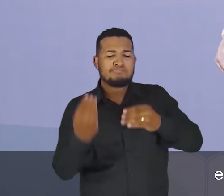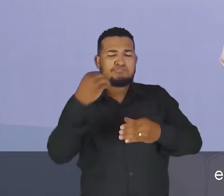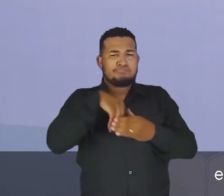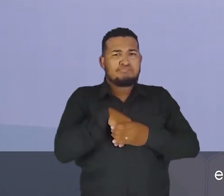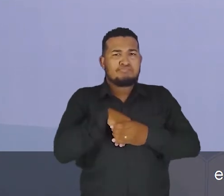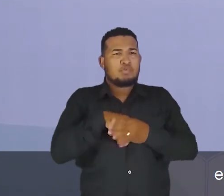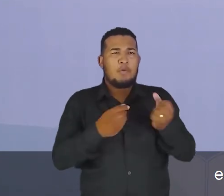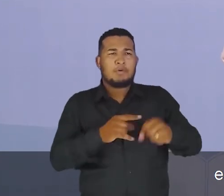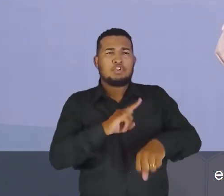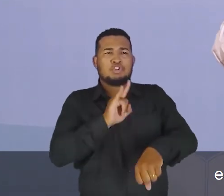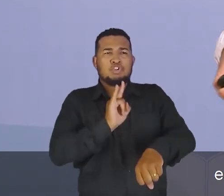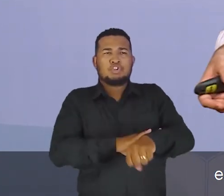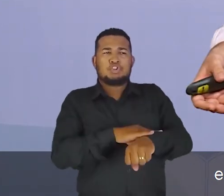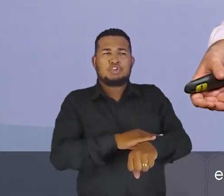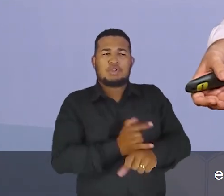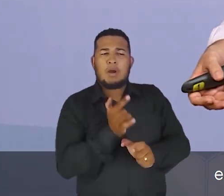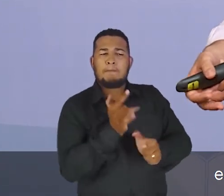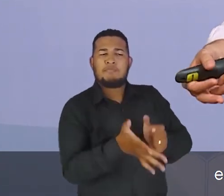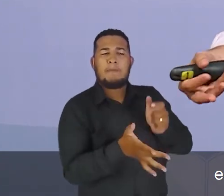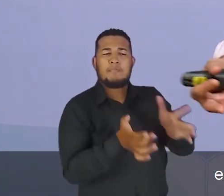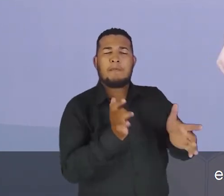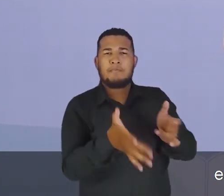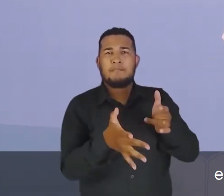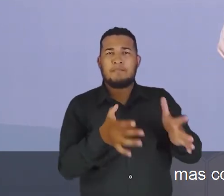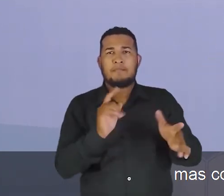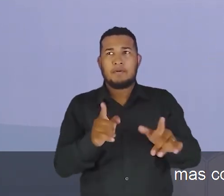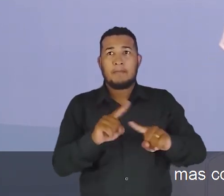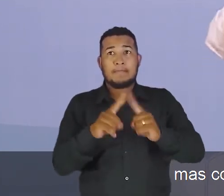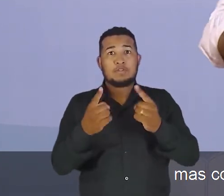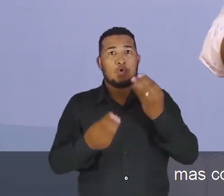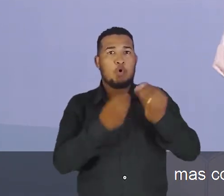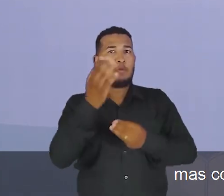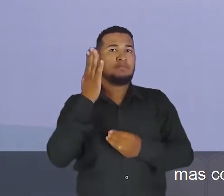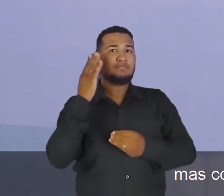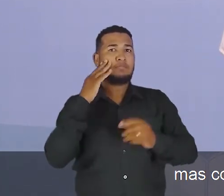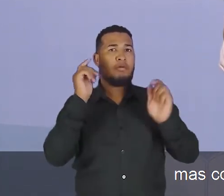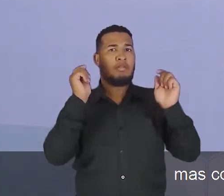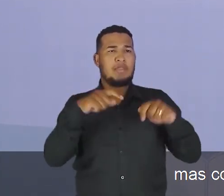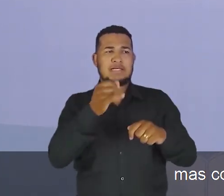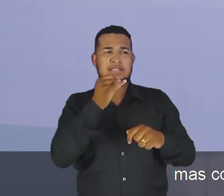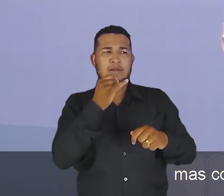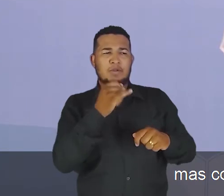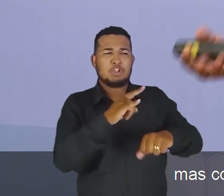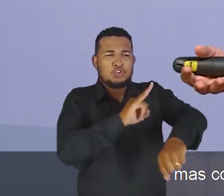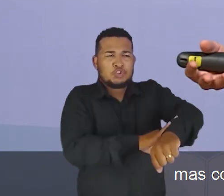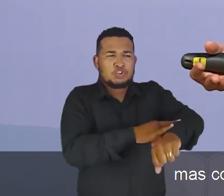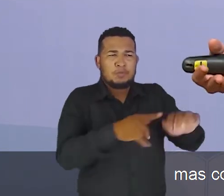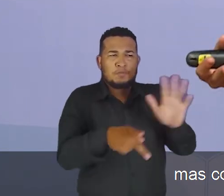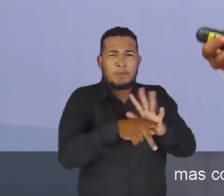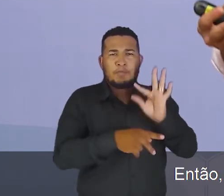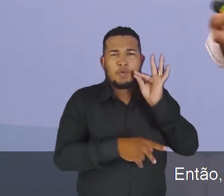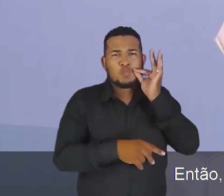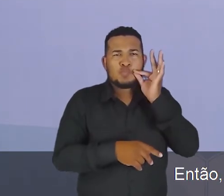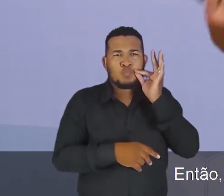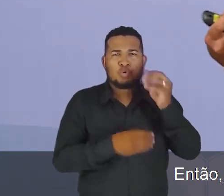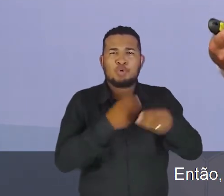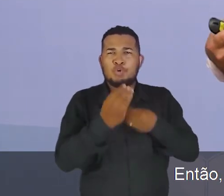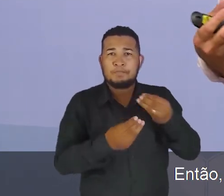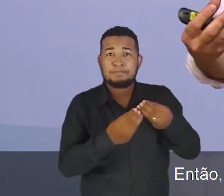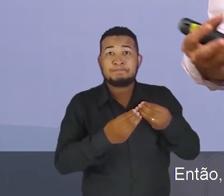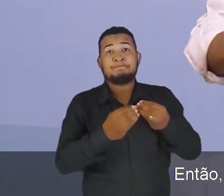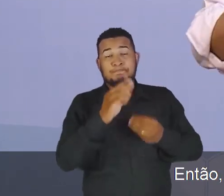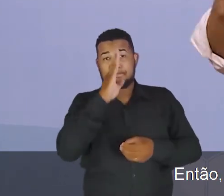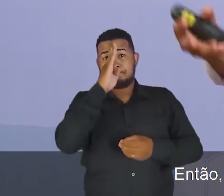essa bactéria através da urina, certo? Ah, professor, mas como que eu entro em contato com a urina dos ratos? Né? Então, principalmente,